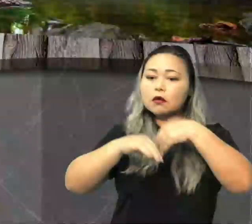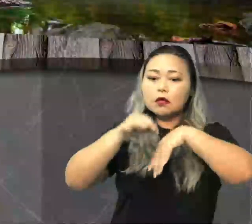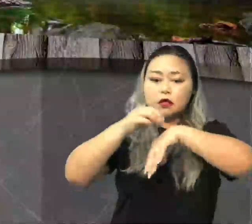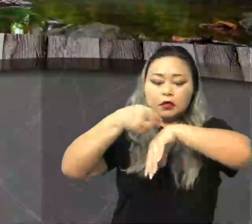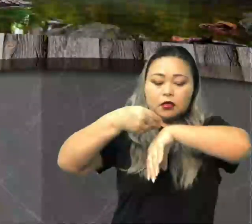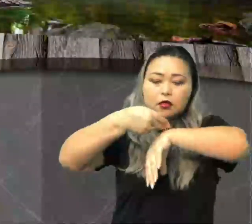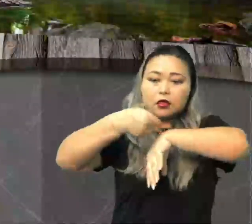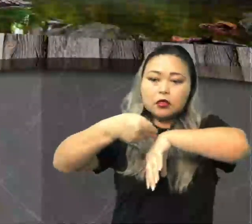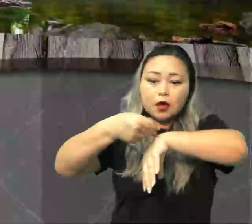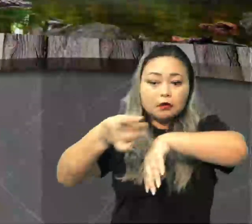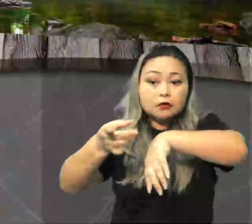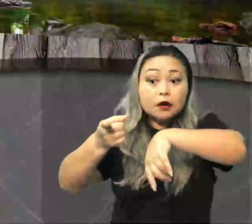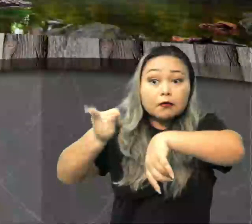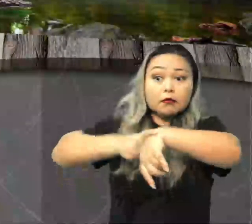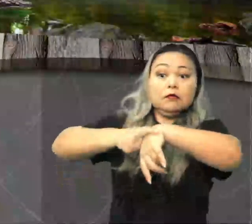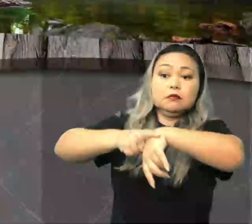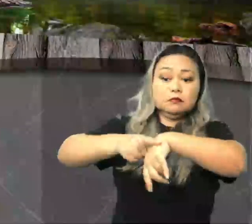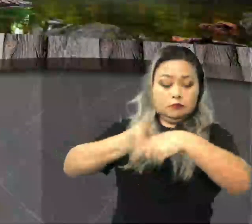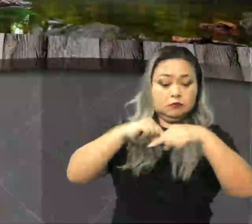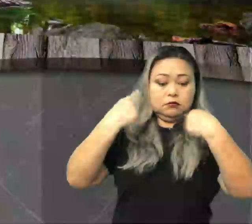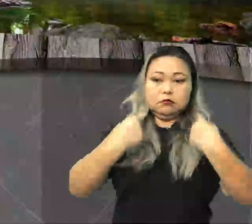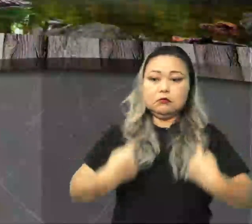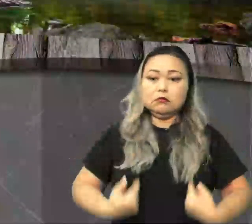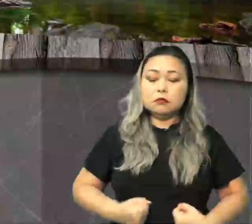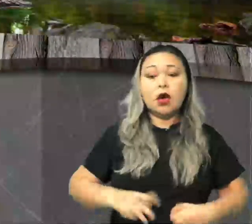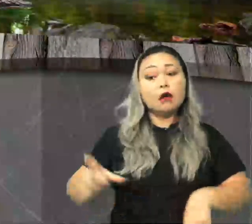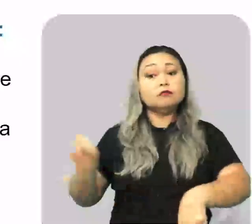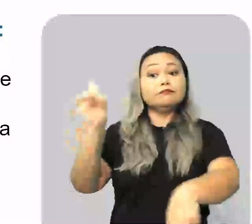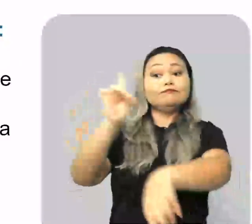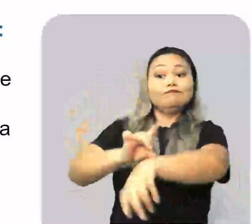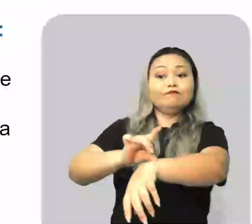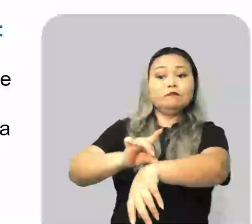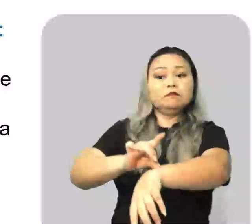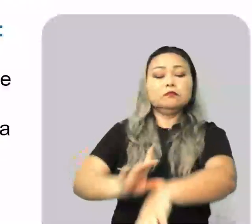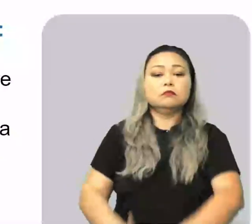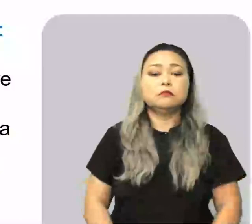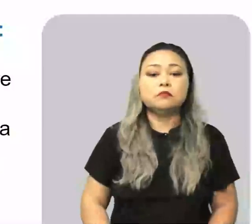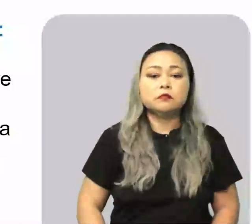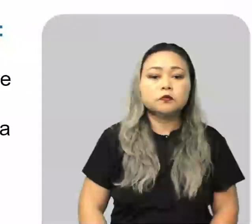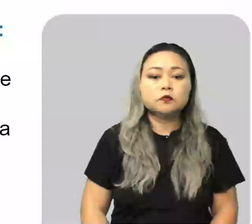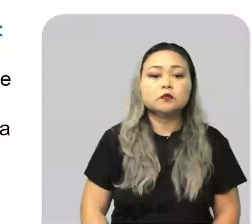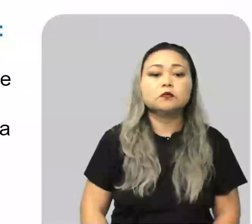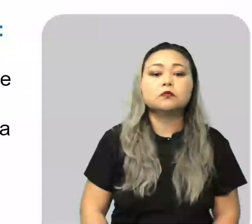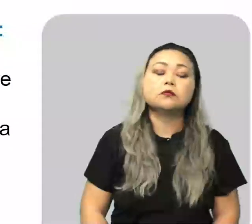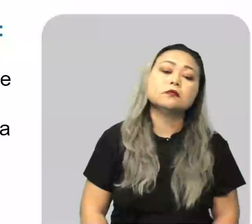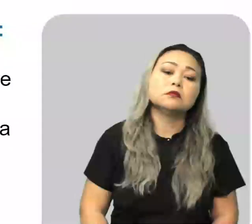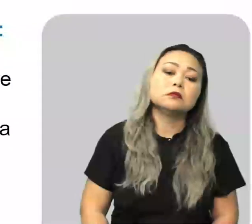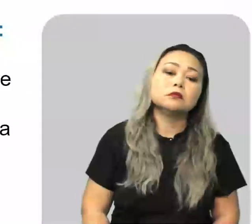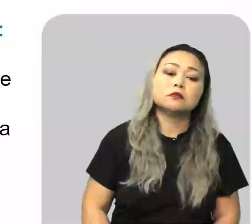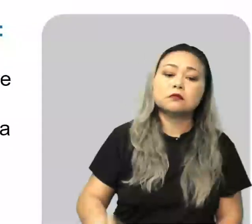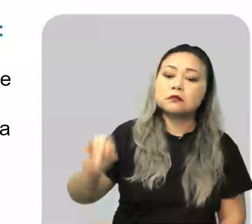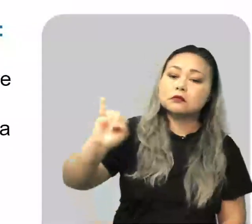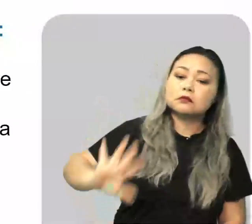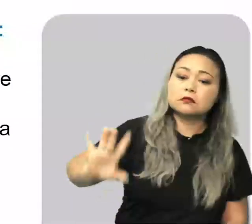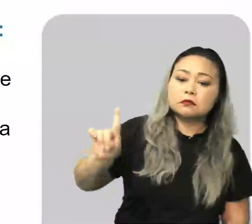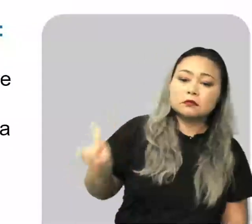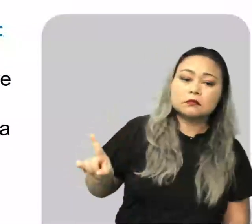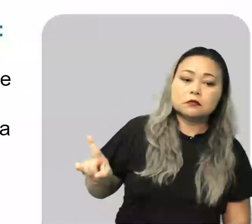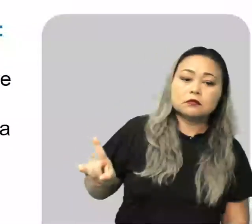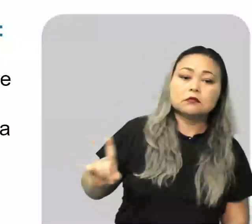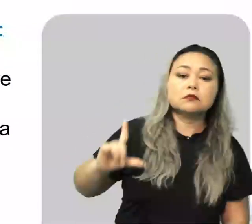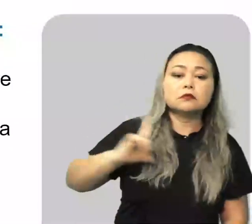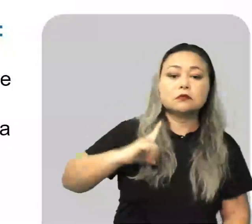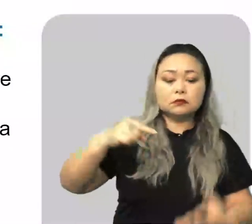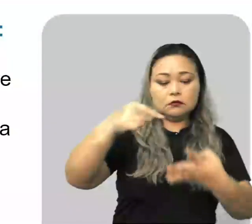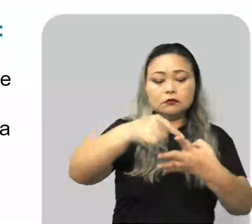introduzindo esse vírus no nosso organismo, provocando a dengue. Vamos lá. Aí a imagem do vírus aqui embaixo, né?